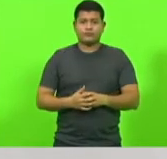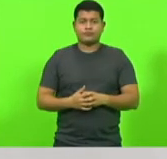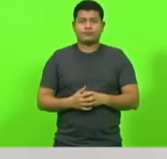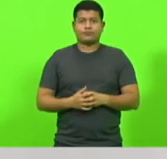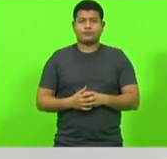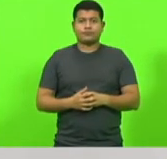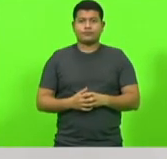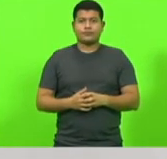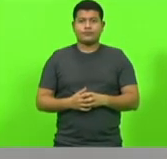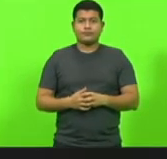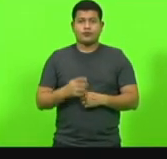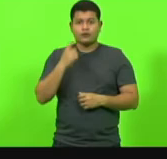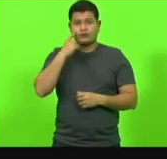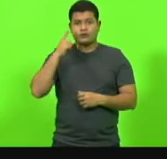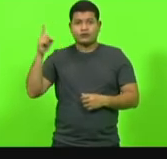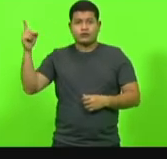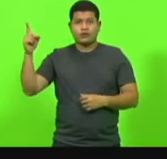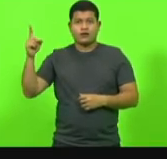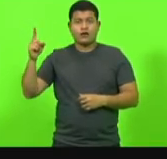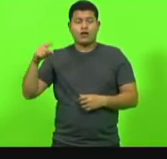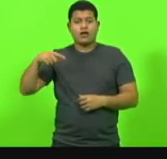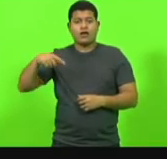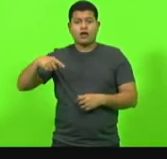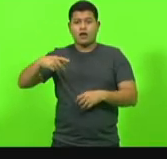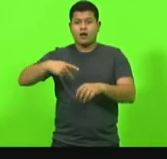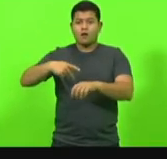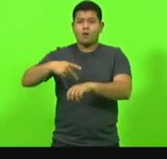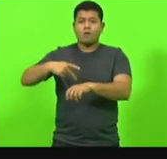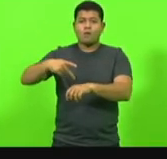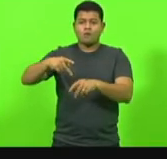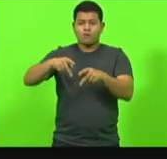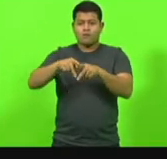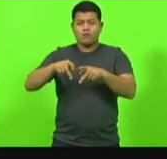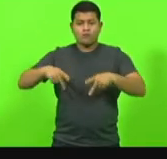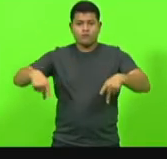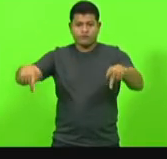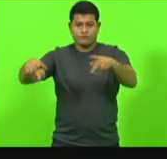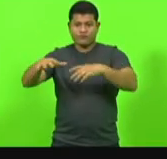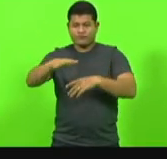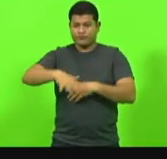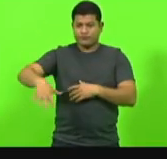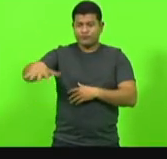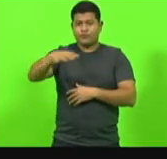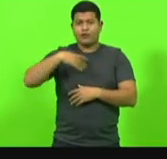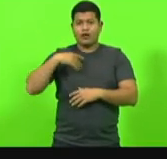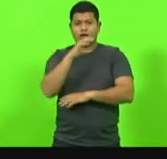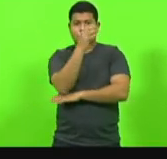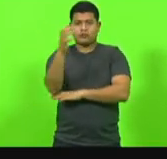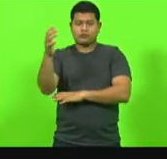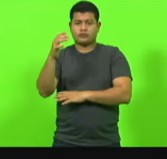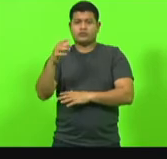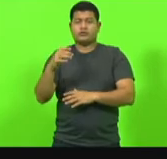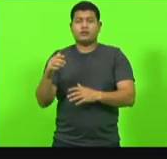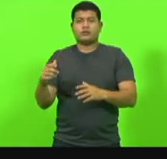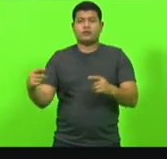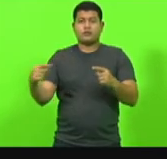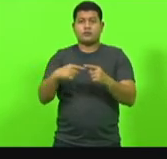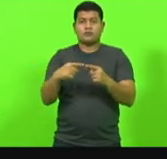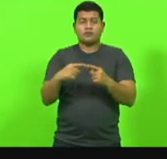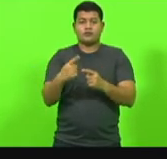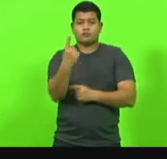Esta é a Serra, é o Parque Estadual da Serra do Tabuleiro. Ele ocupa 1% do território